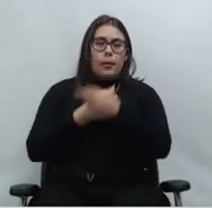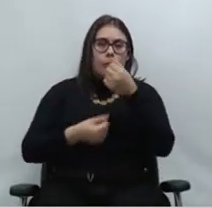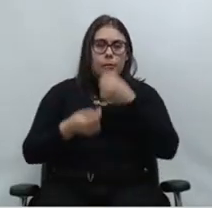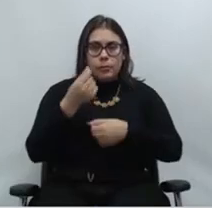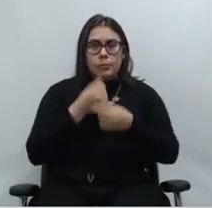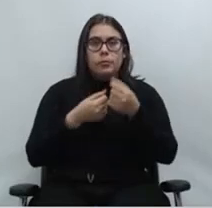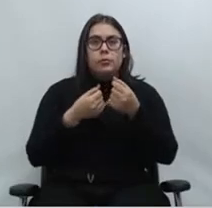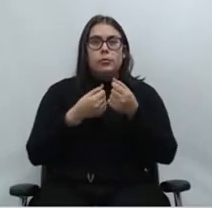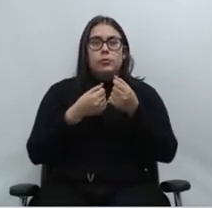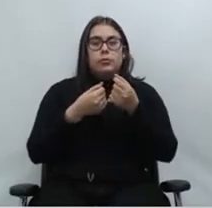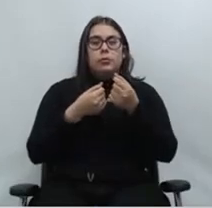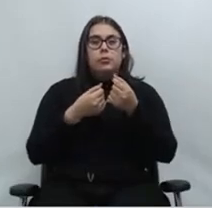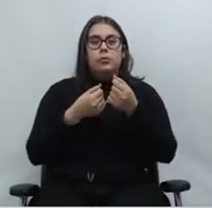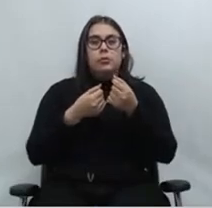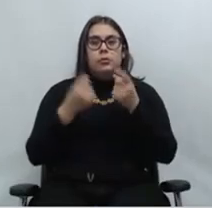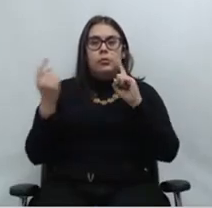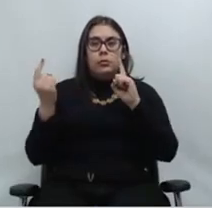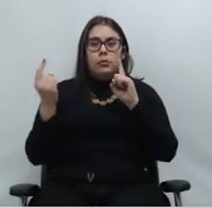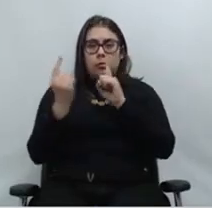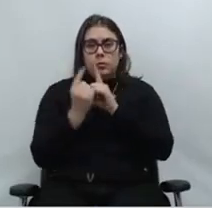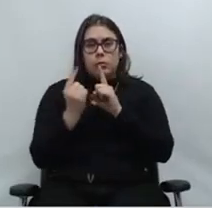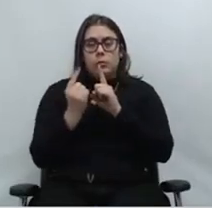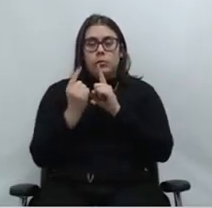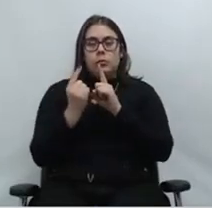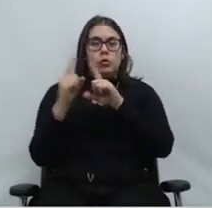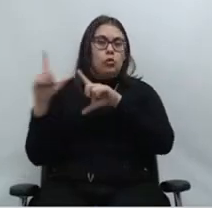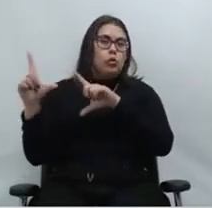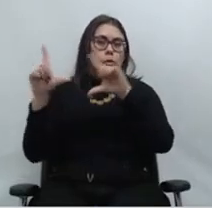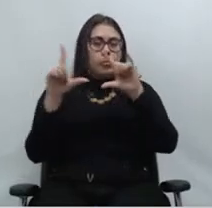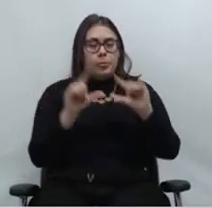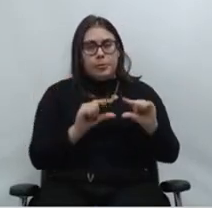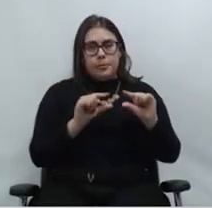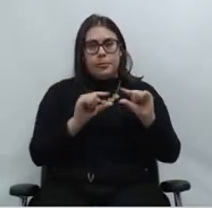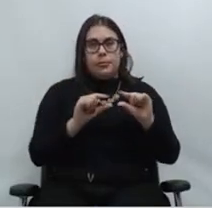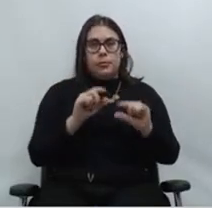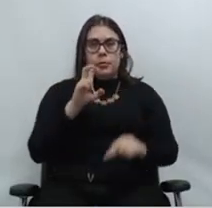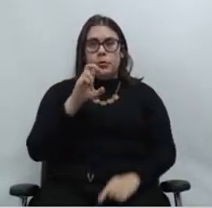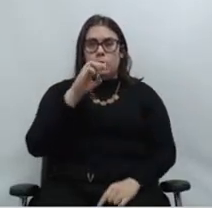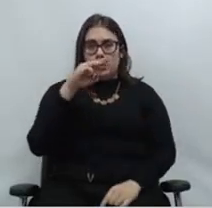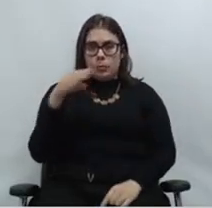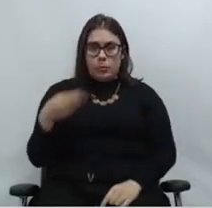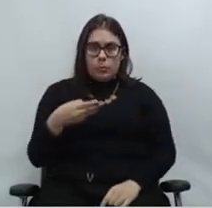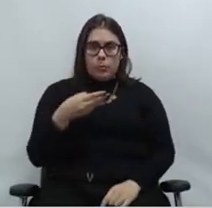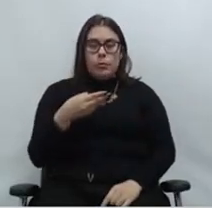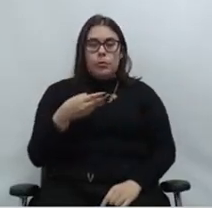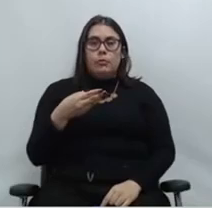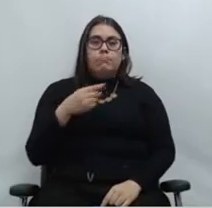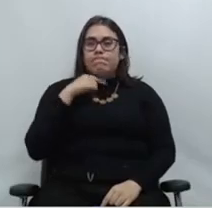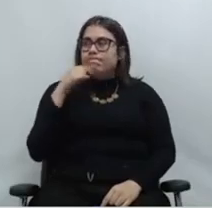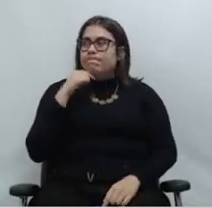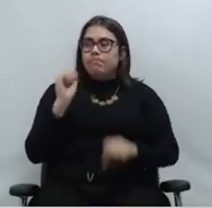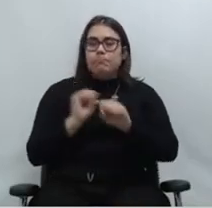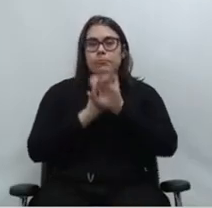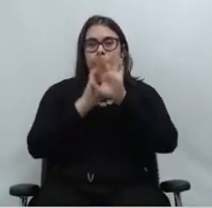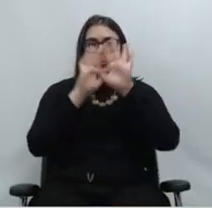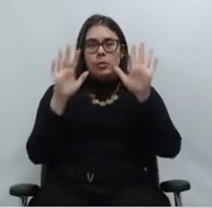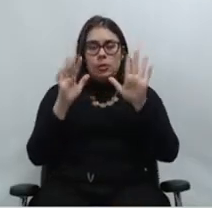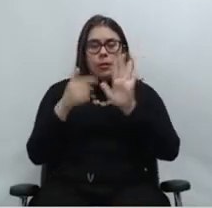dos recursos na rubrica teleatendimento e teleagendamento, com redução de aproximadamente 5 milhões, os quais não foram esclarecidos no